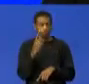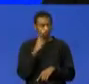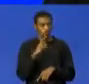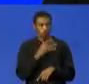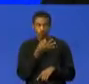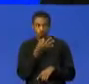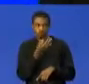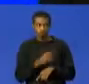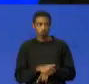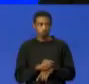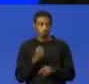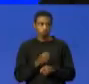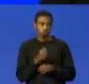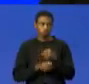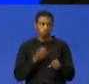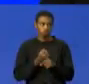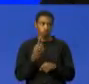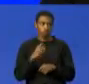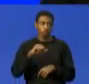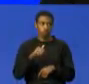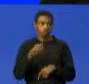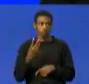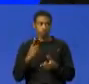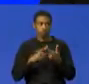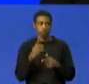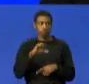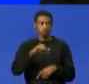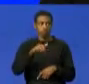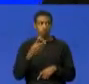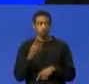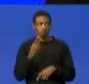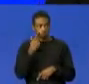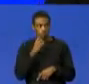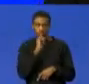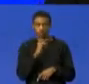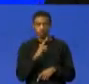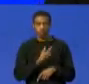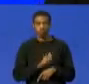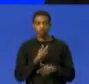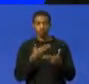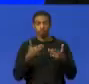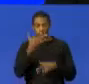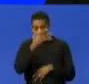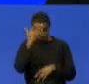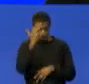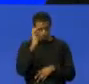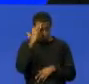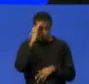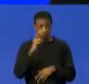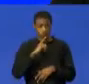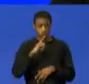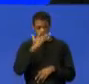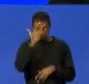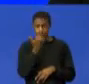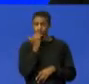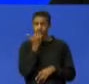missões, entre 1973 e 1974, foram, né, composta por especialistas da Organização Mundial da